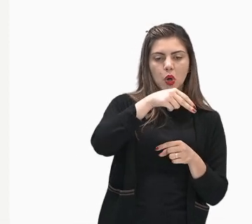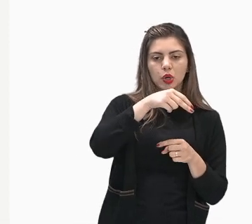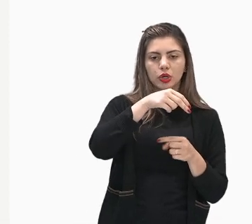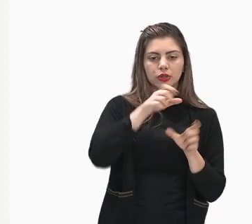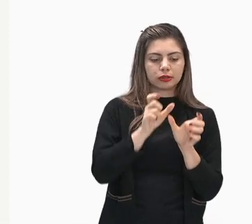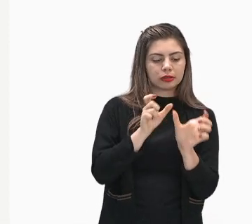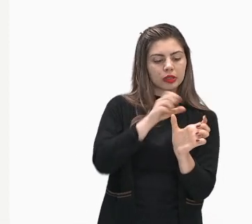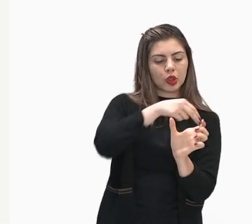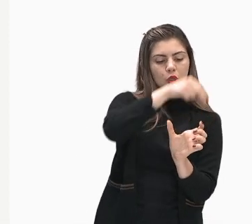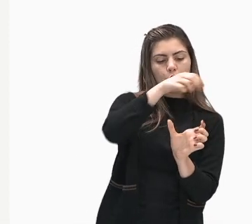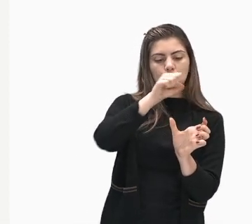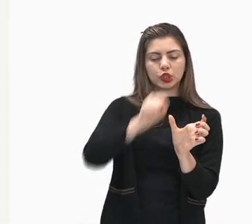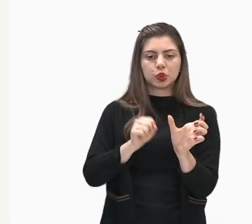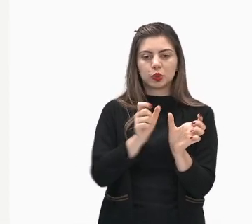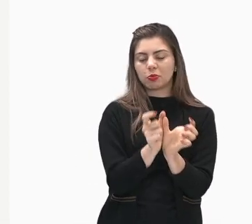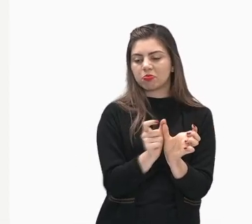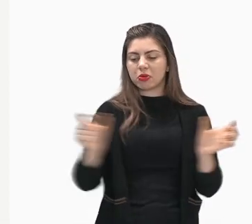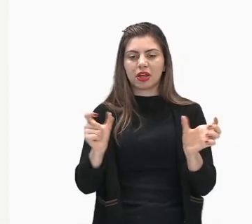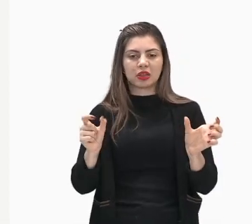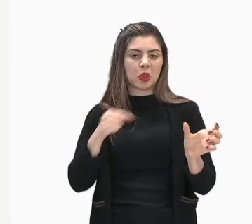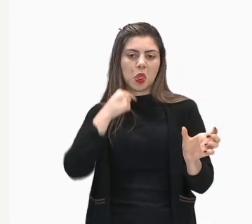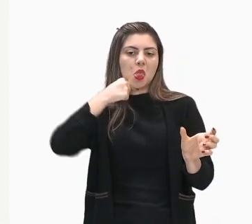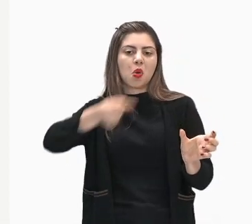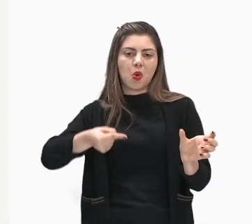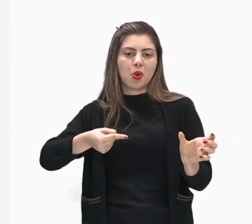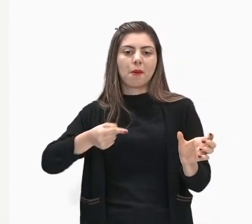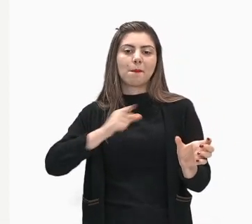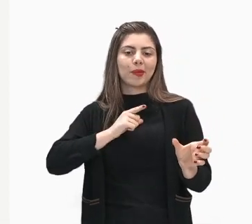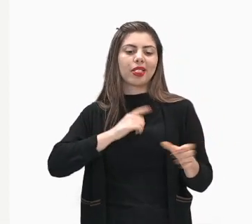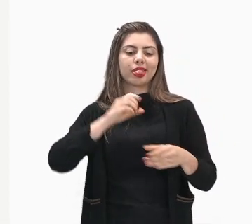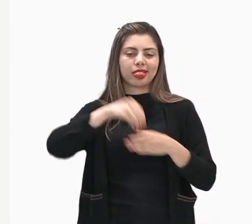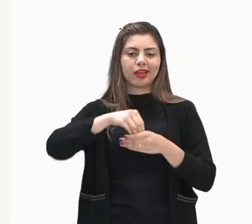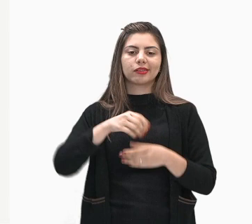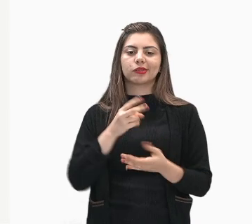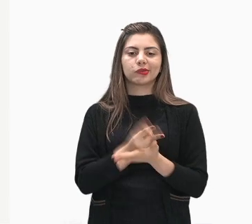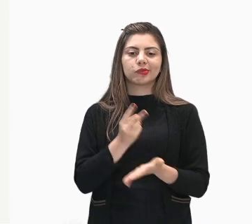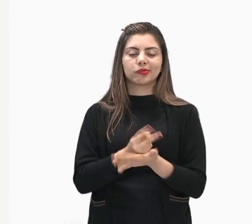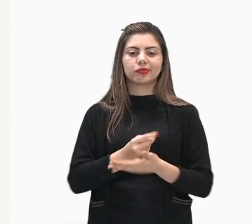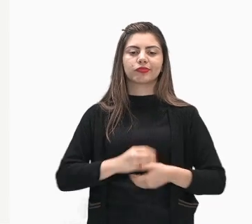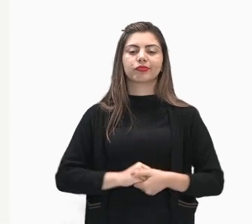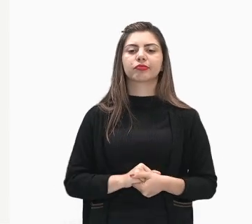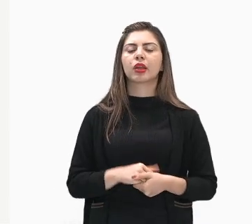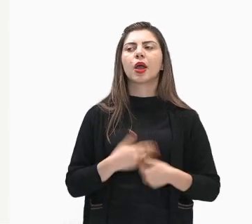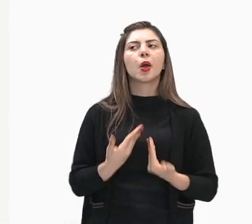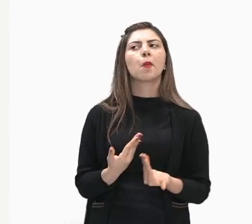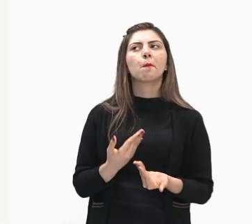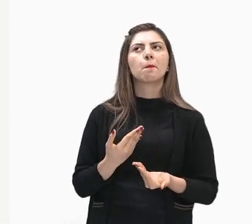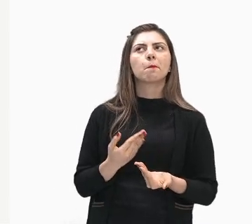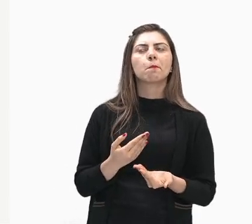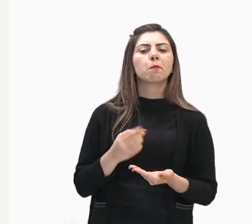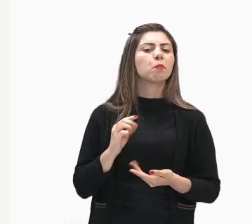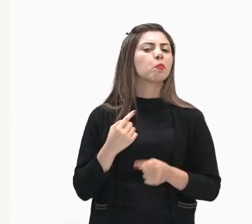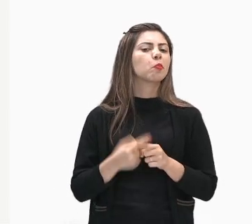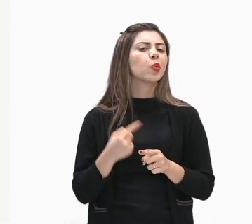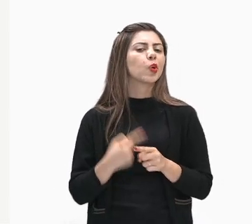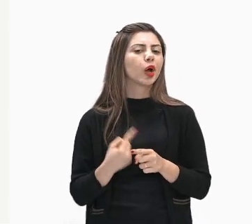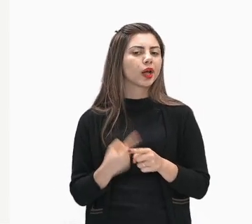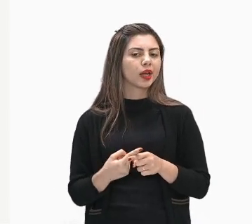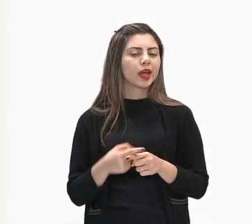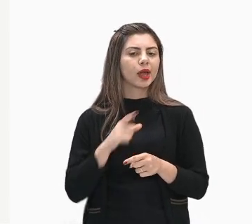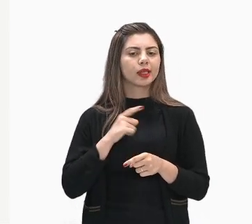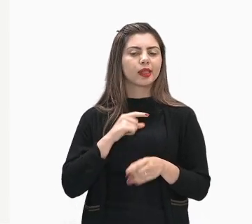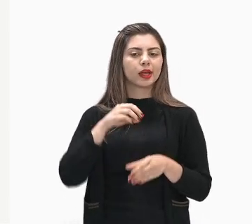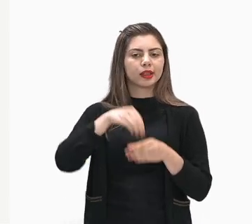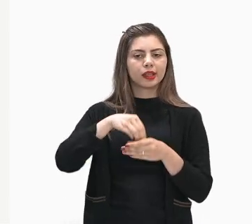um monopolo magnético. Esse fenômeno se explica pelo fato de o magnetismo ser